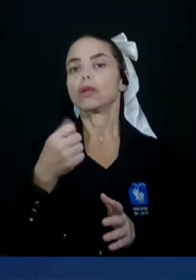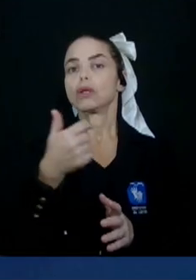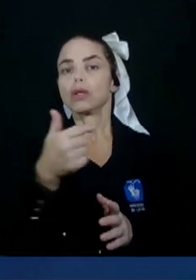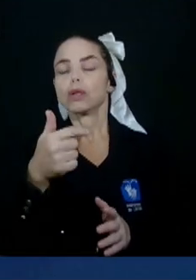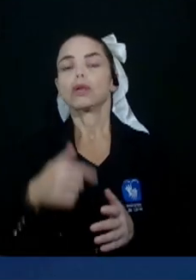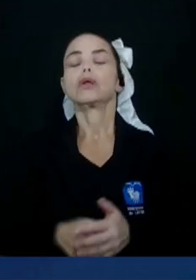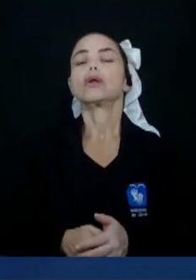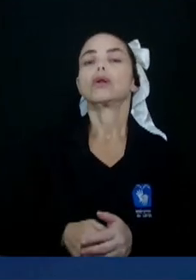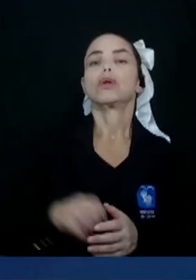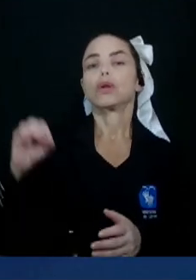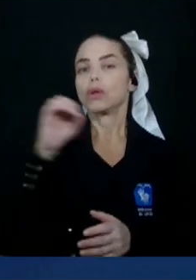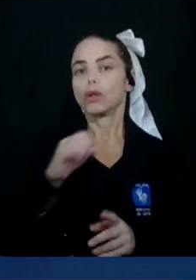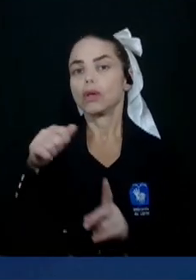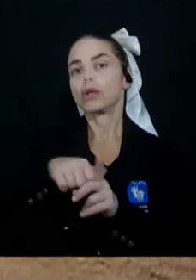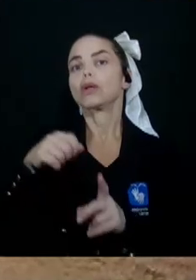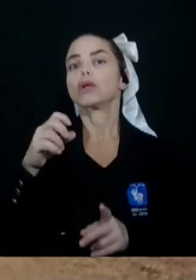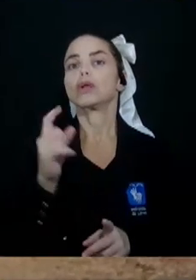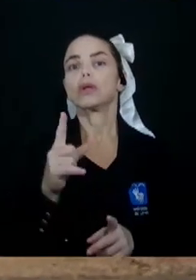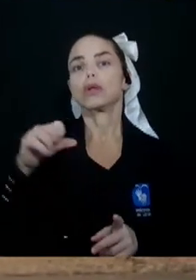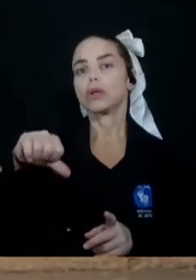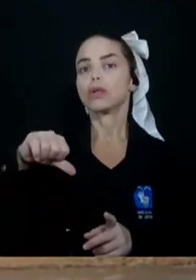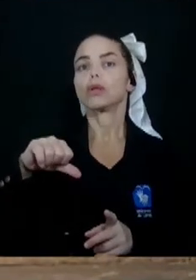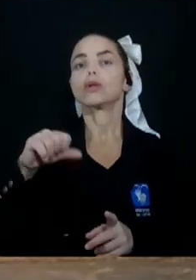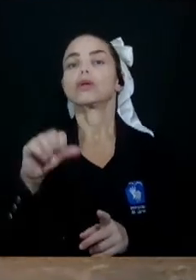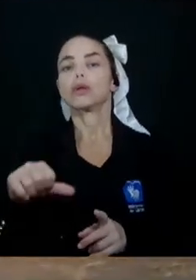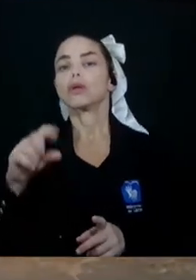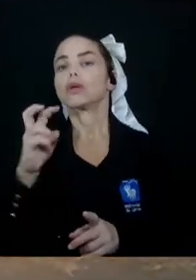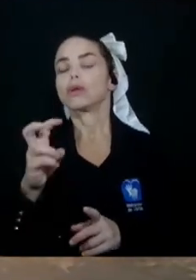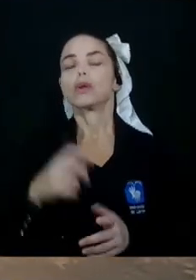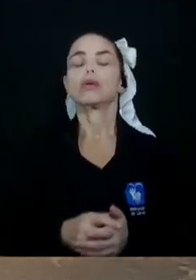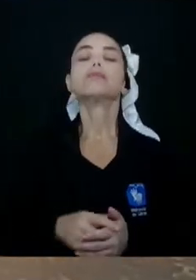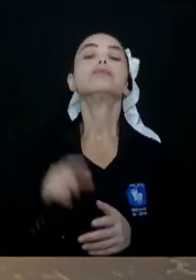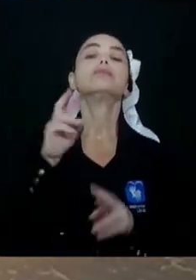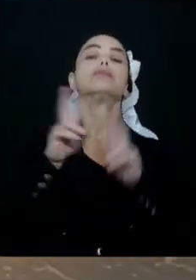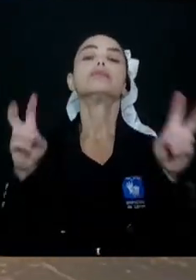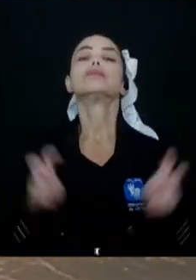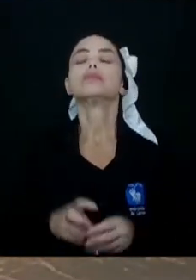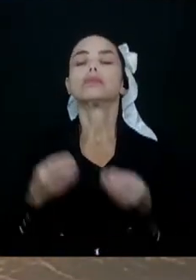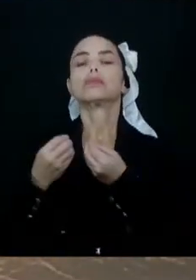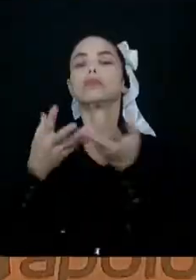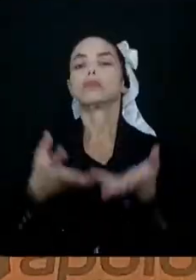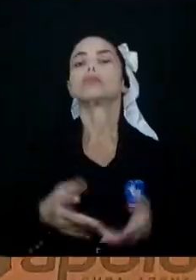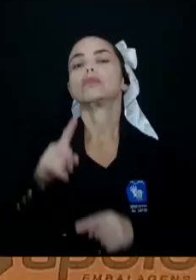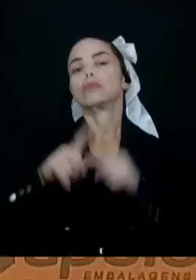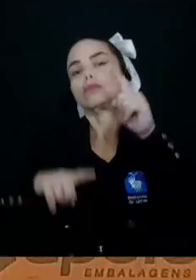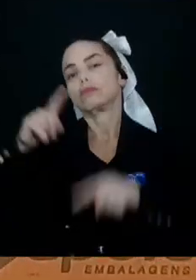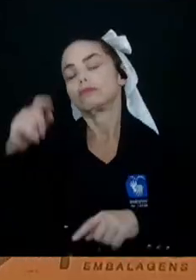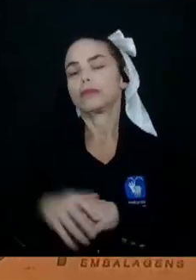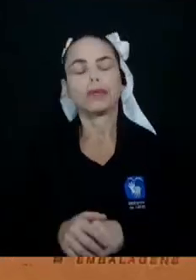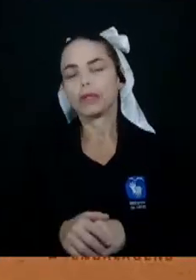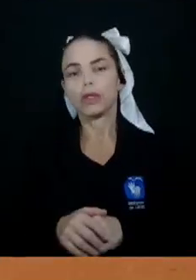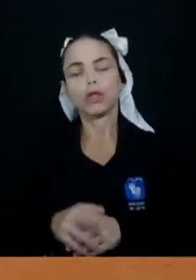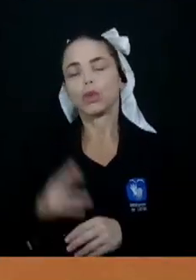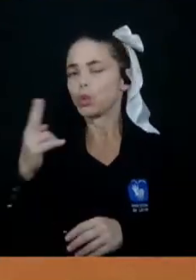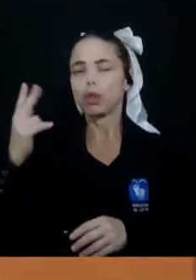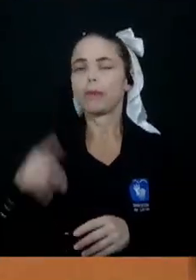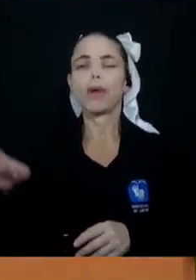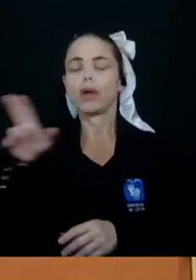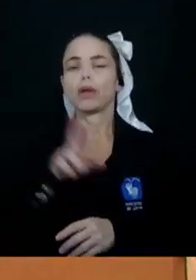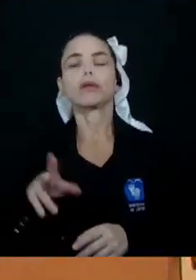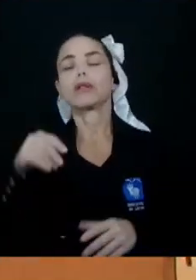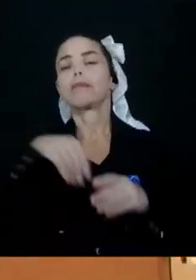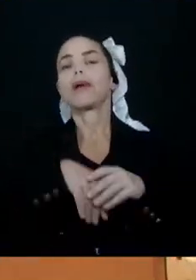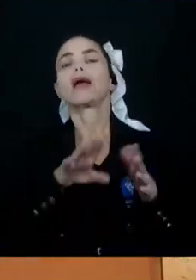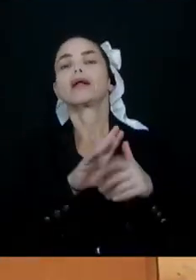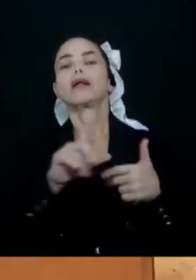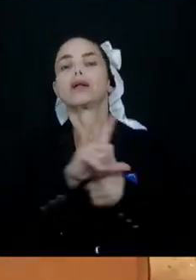de 1995, que trata da doação de materiais inservíveis, criada justamente para facilitar